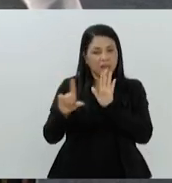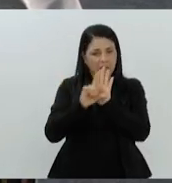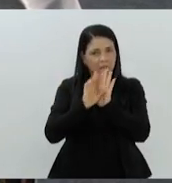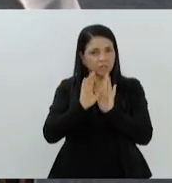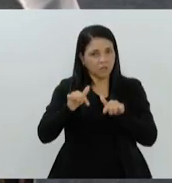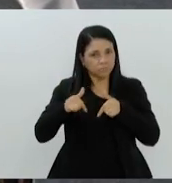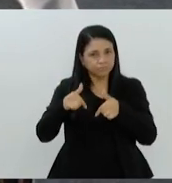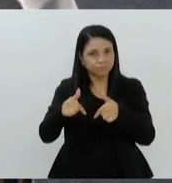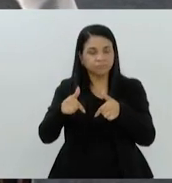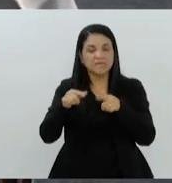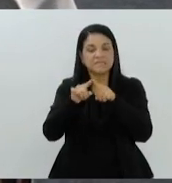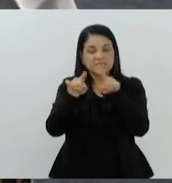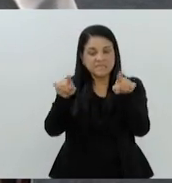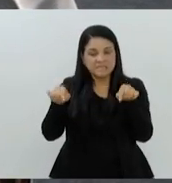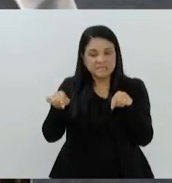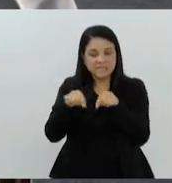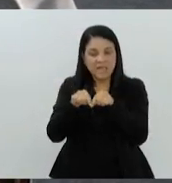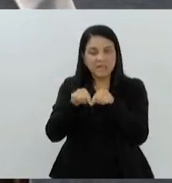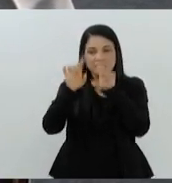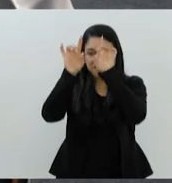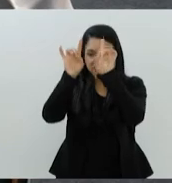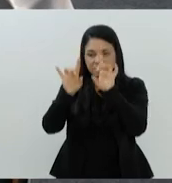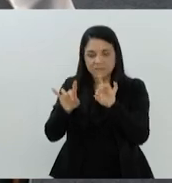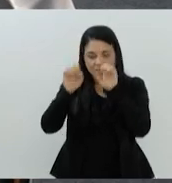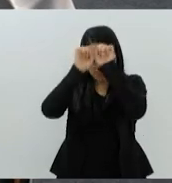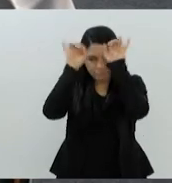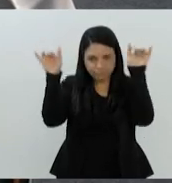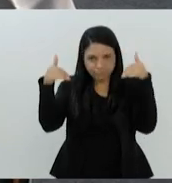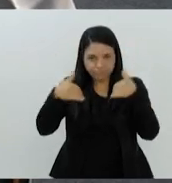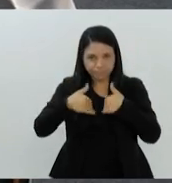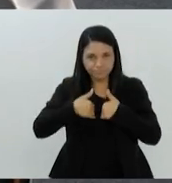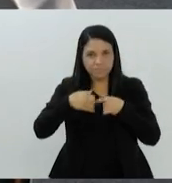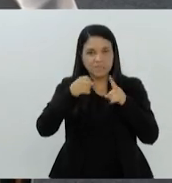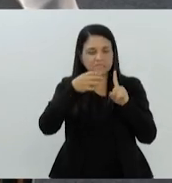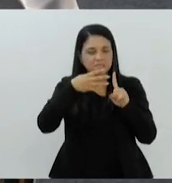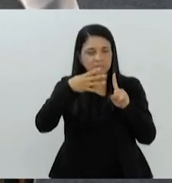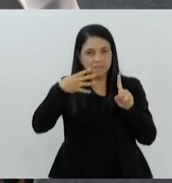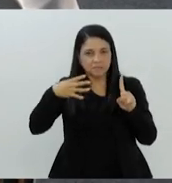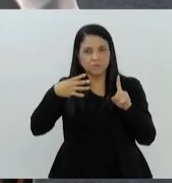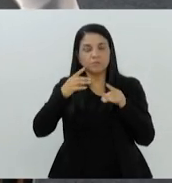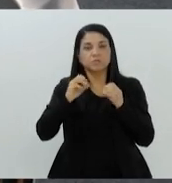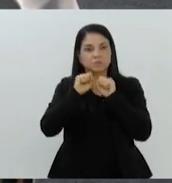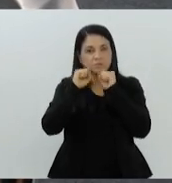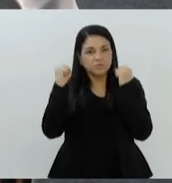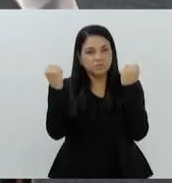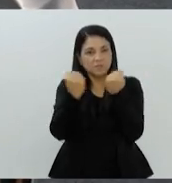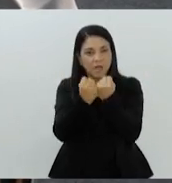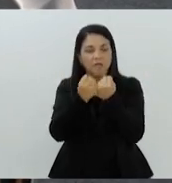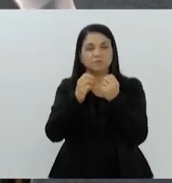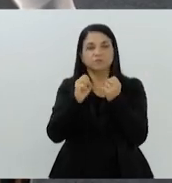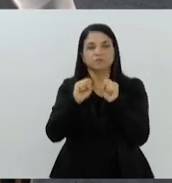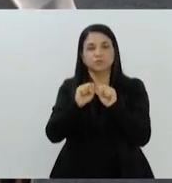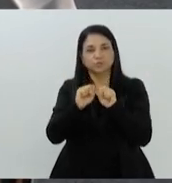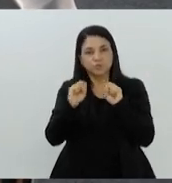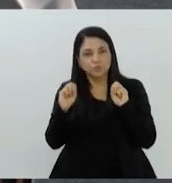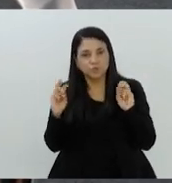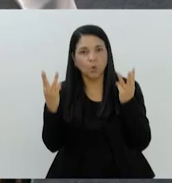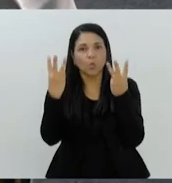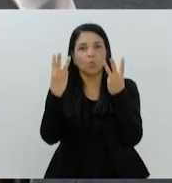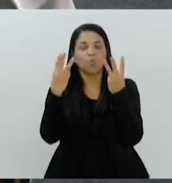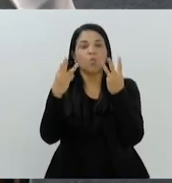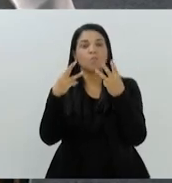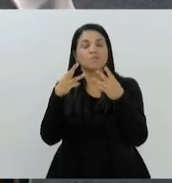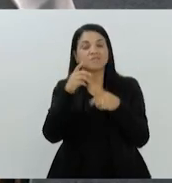para autistas ou pessoas com outras síndromes parecidas, nos estádios, nos shows, etc., que essas pessoas muitas vezes